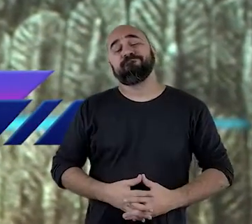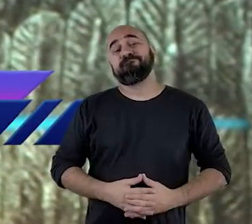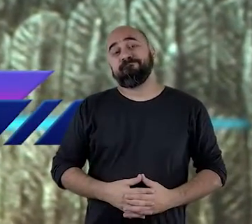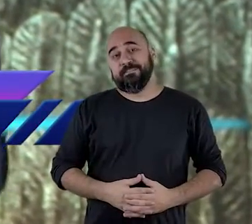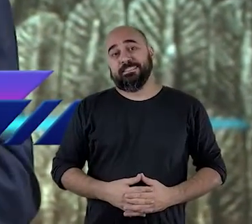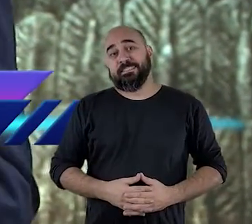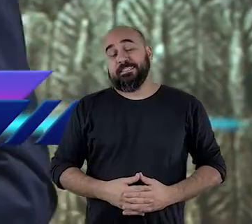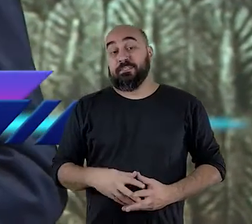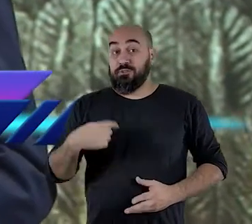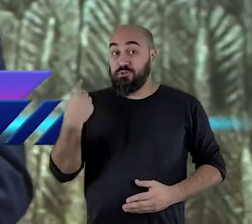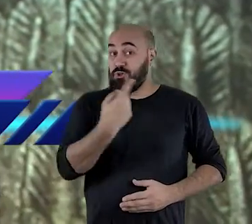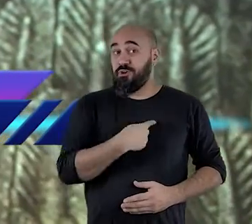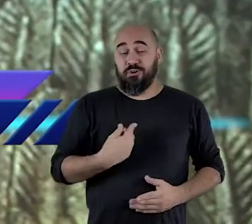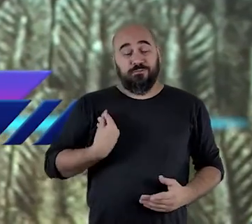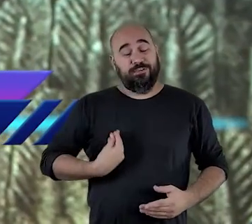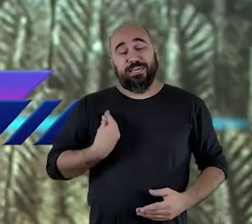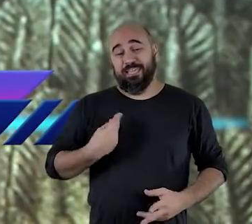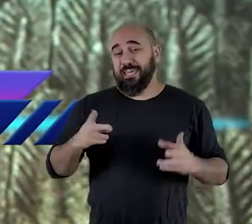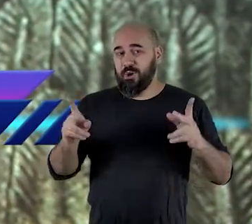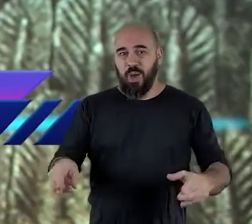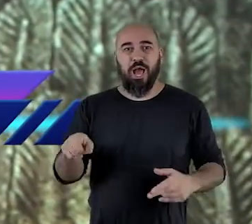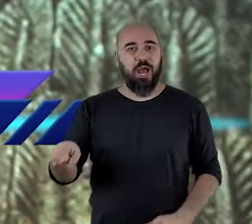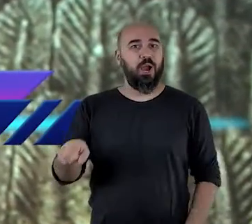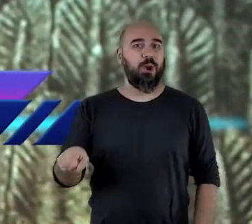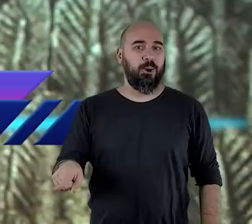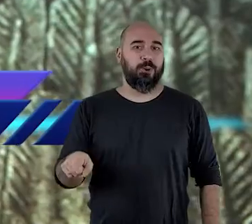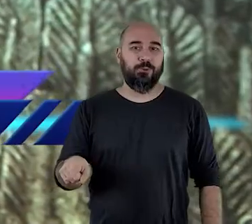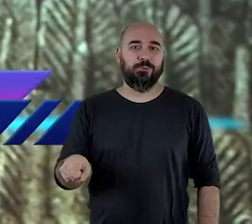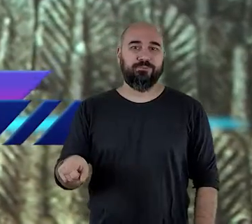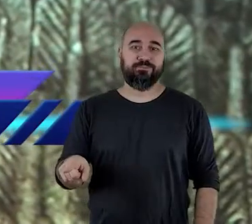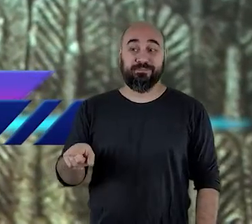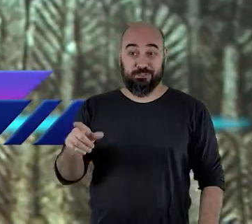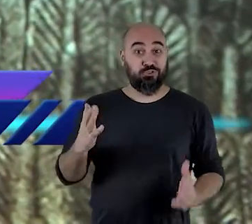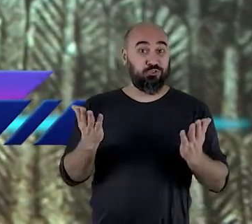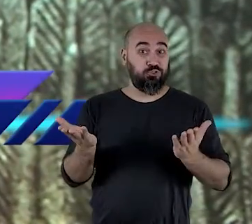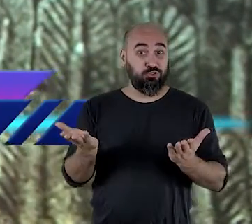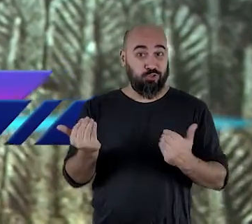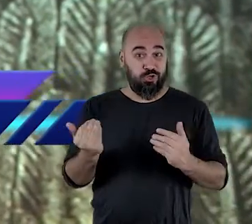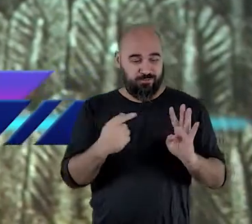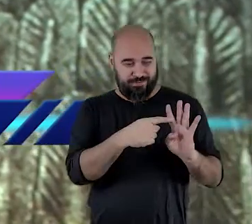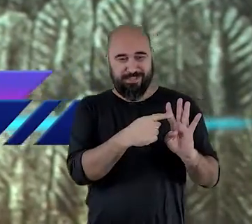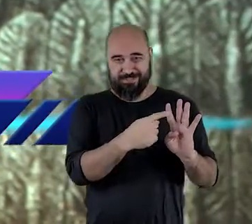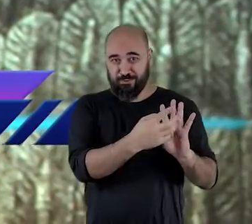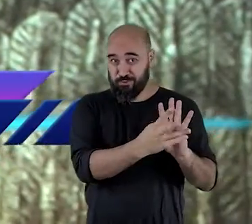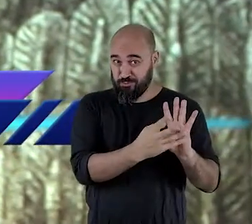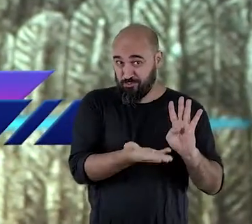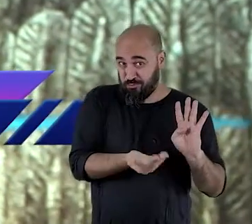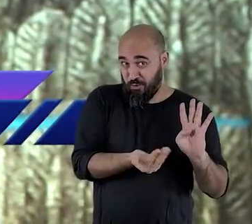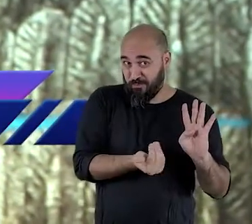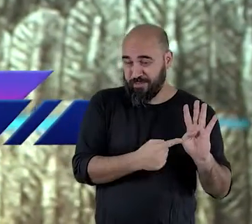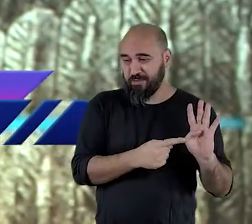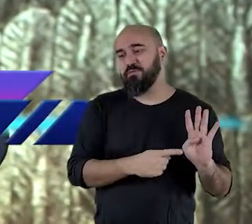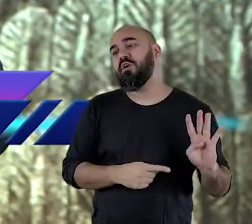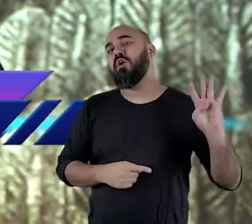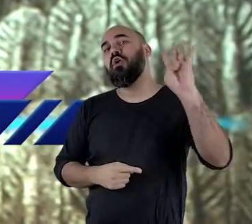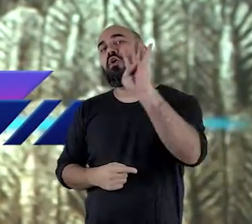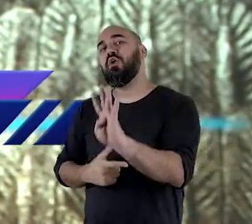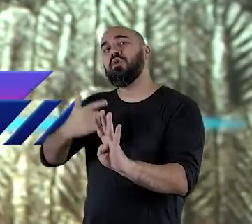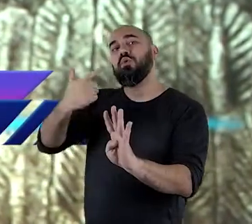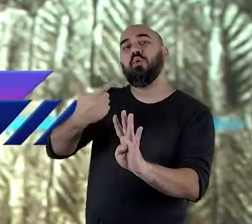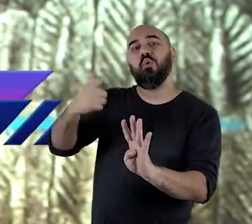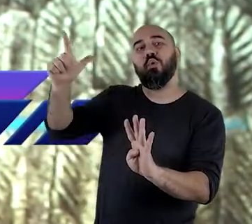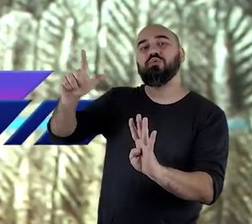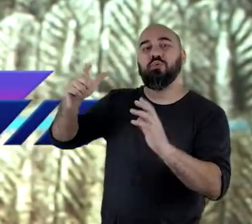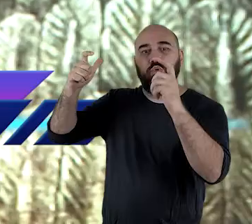mesma prova de fé que Nabucodonosor impôs aos jovens escravos. Longe de sua família, fora de